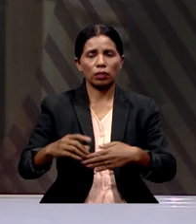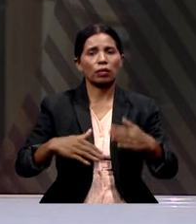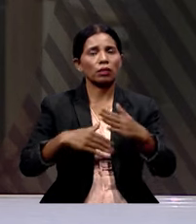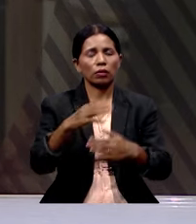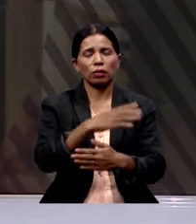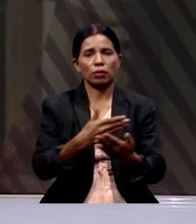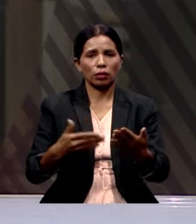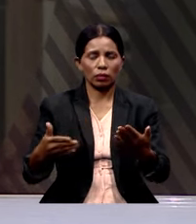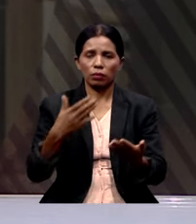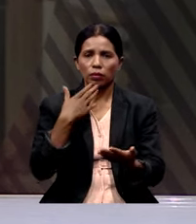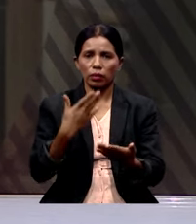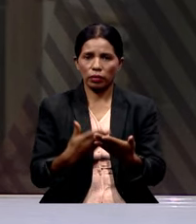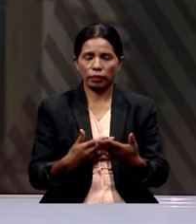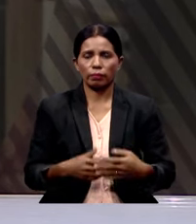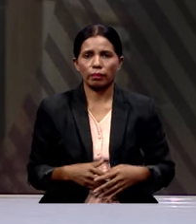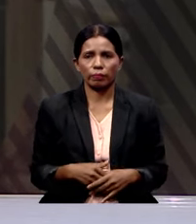Sira.